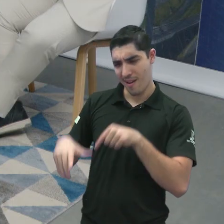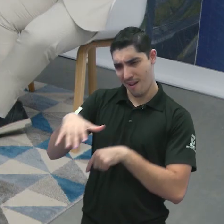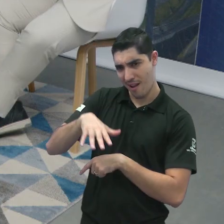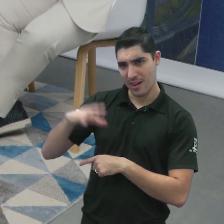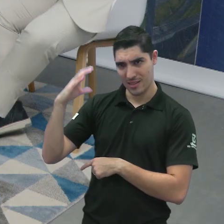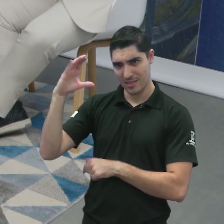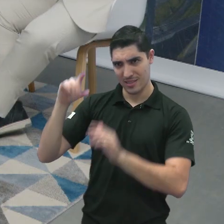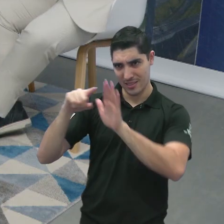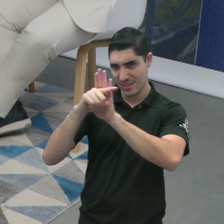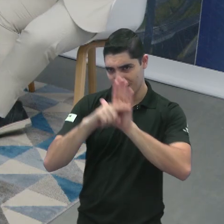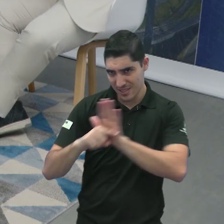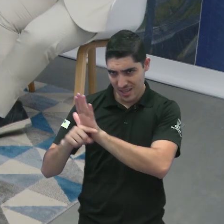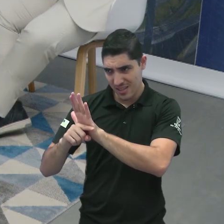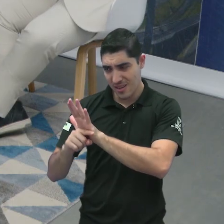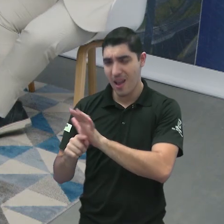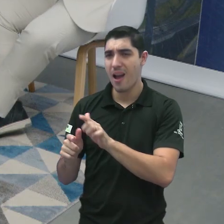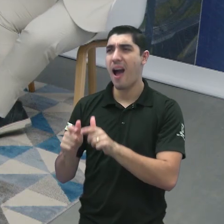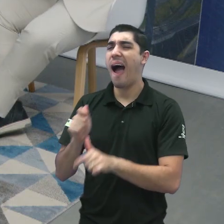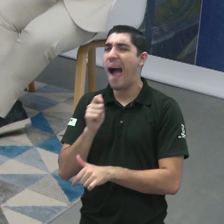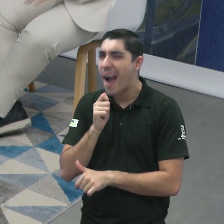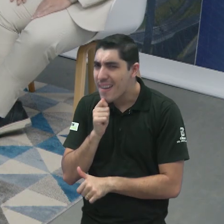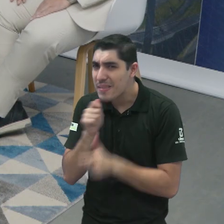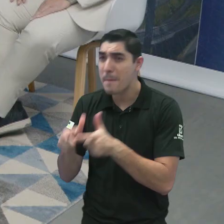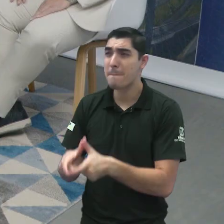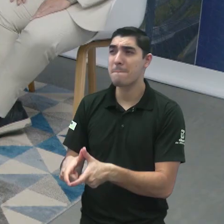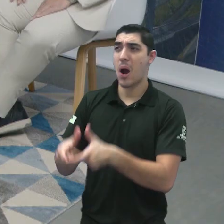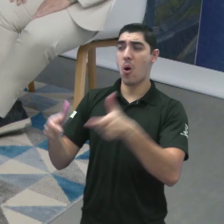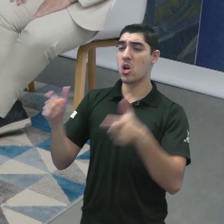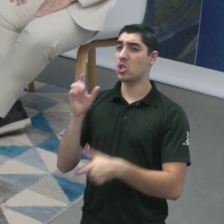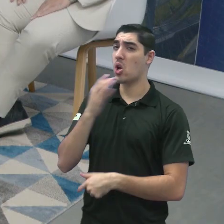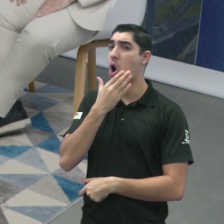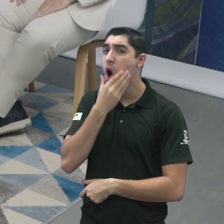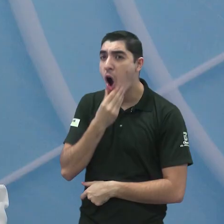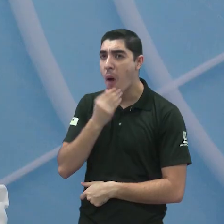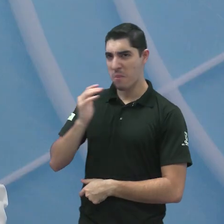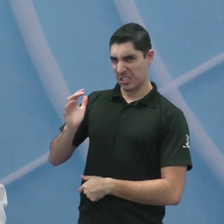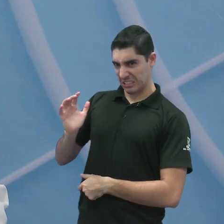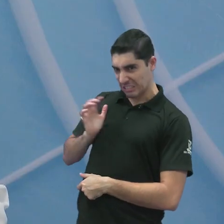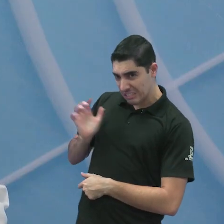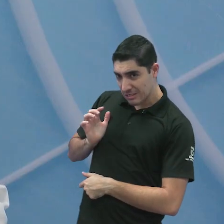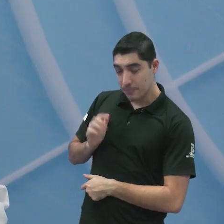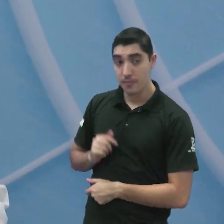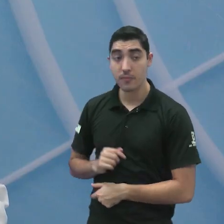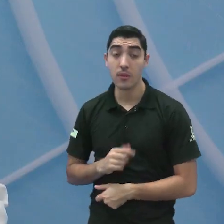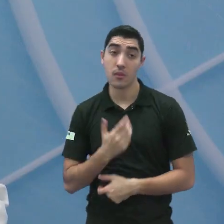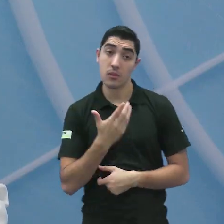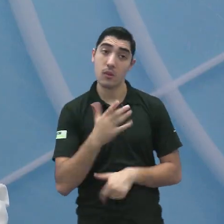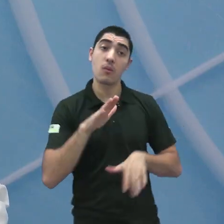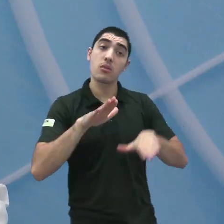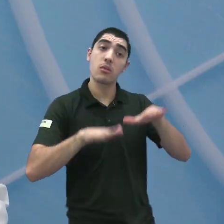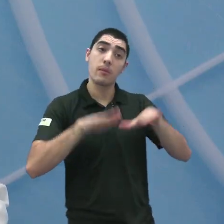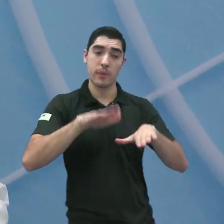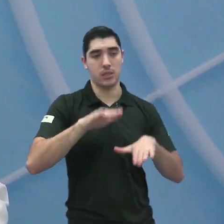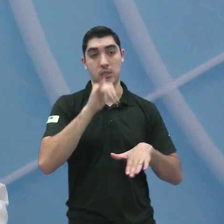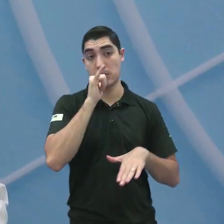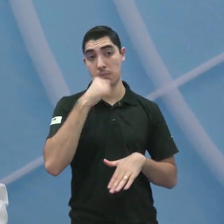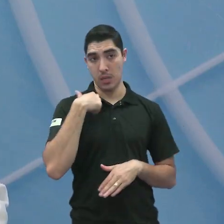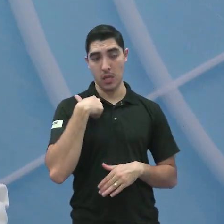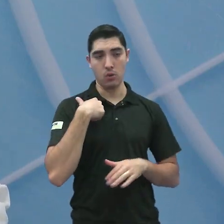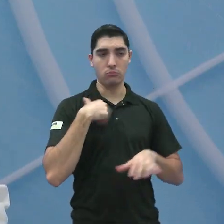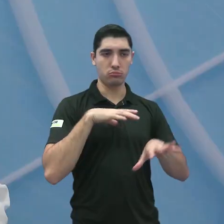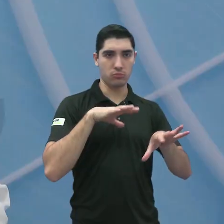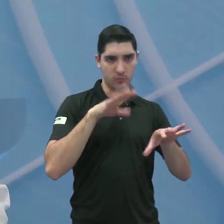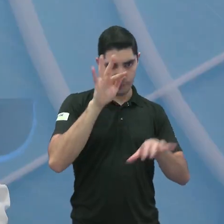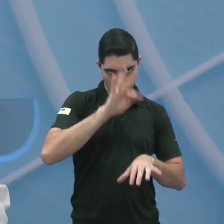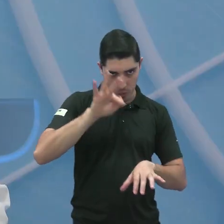espaço masculino, elitizado? Depende muito da área, né? Eu fiz a graduação em Química e depois